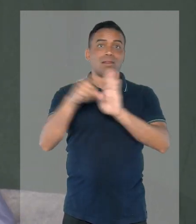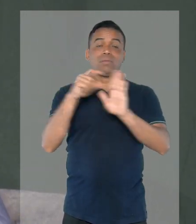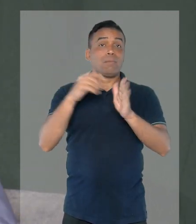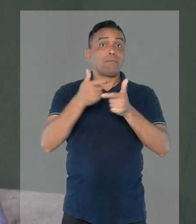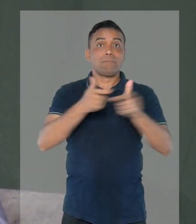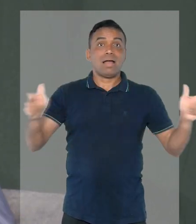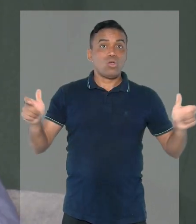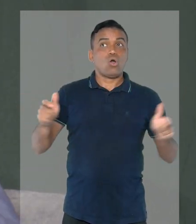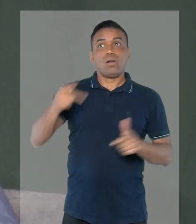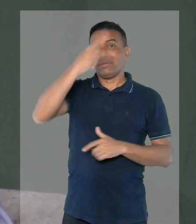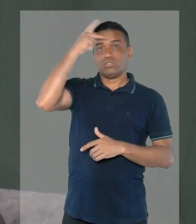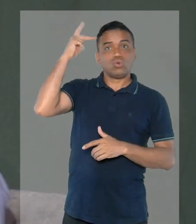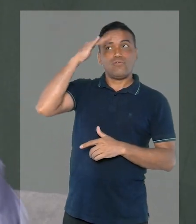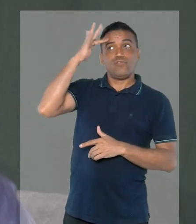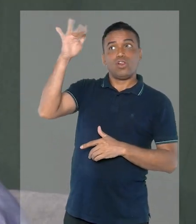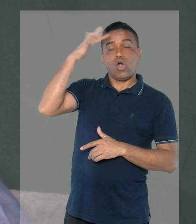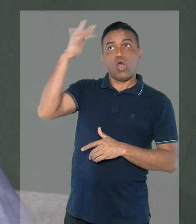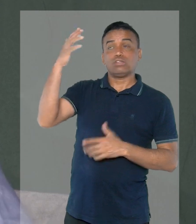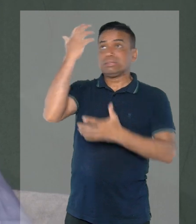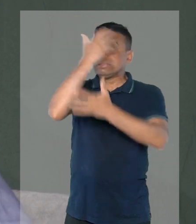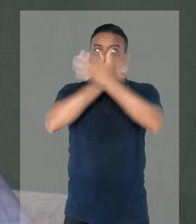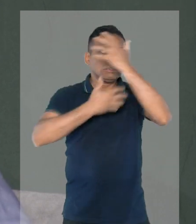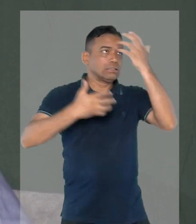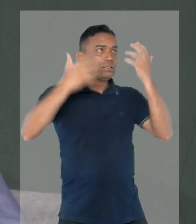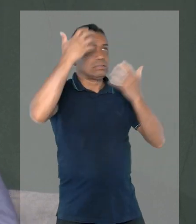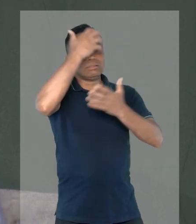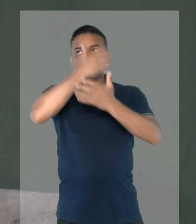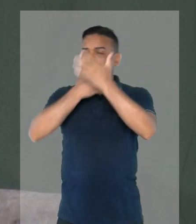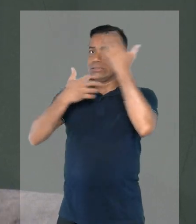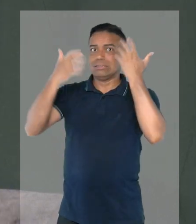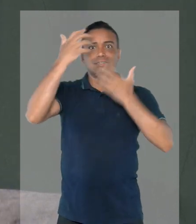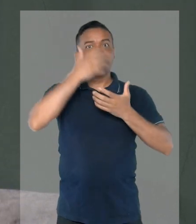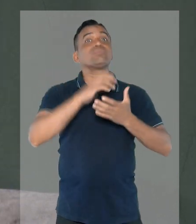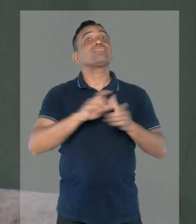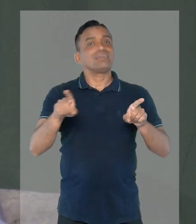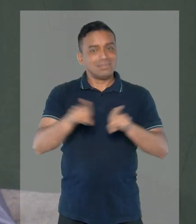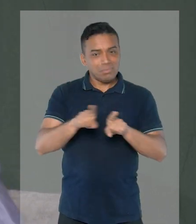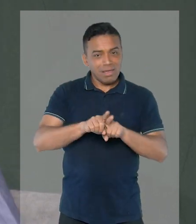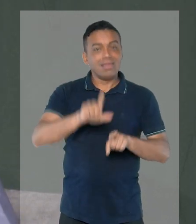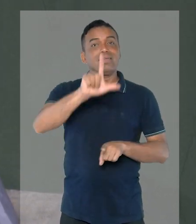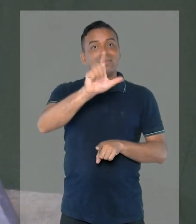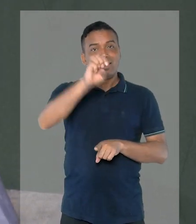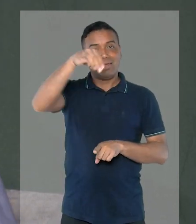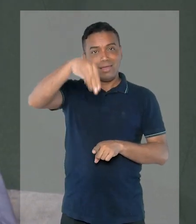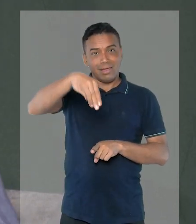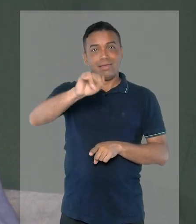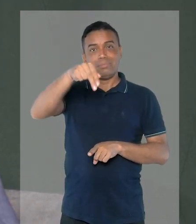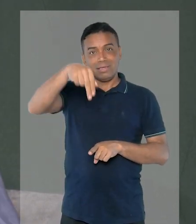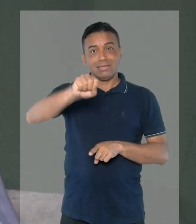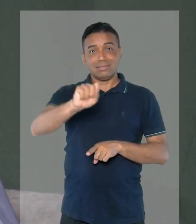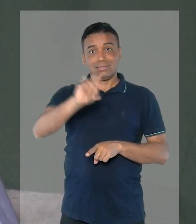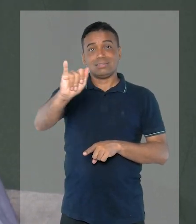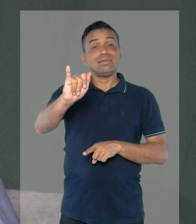maior filósofo racionalista alucinando nos trópicos. Então, o Leminski é também René Descartes. Assim, é